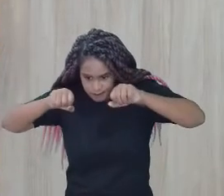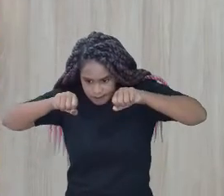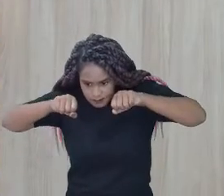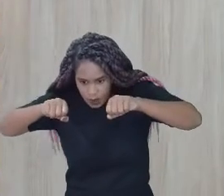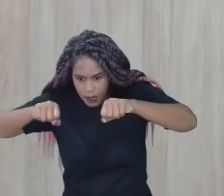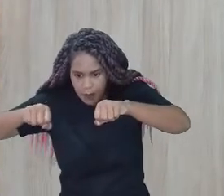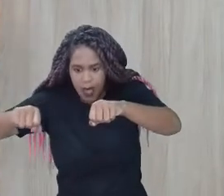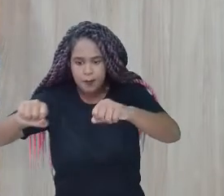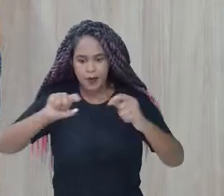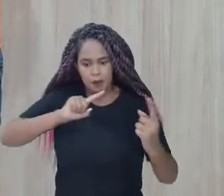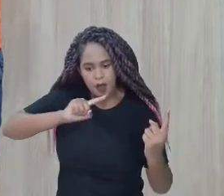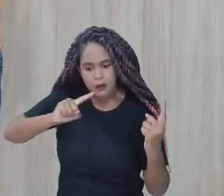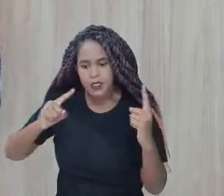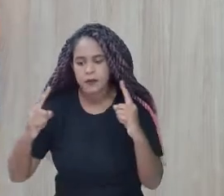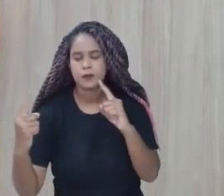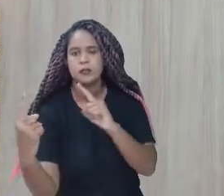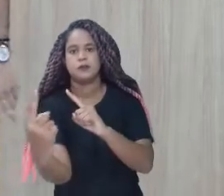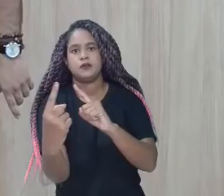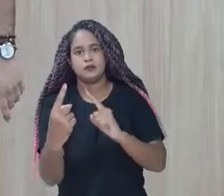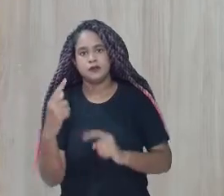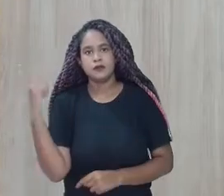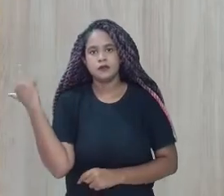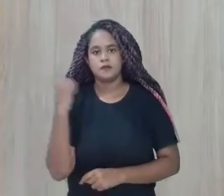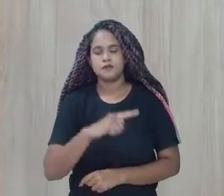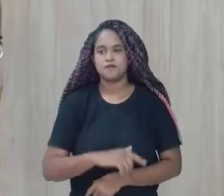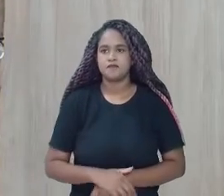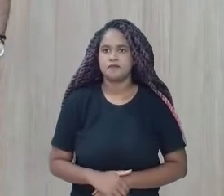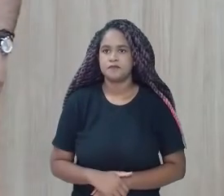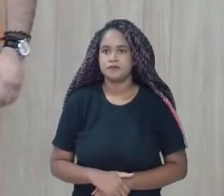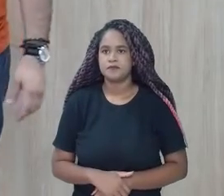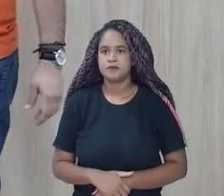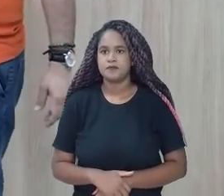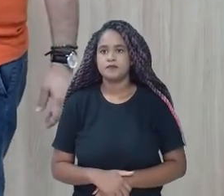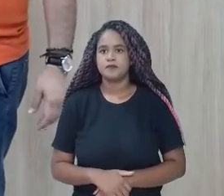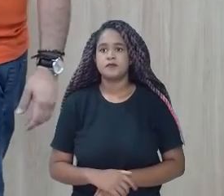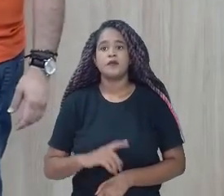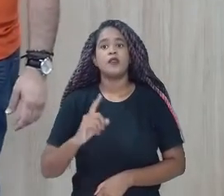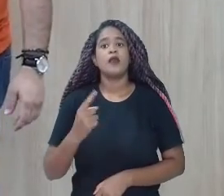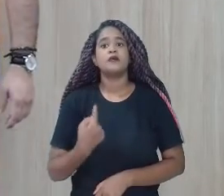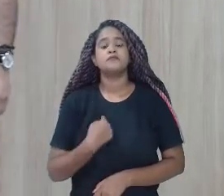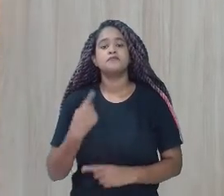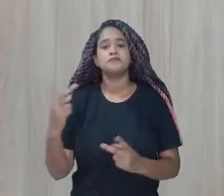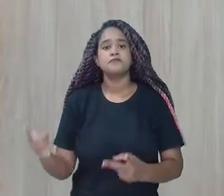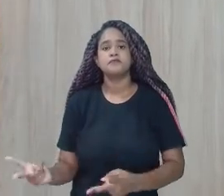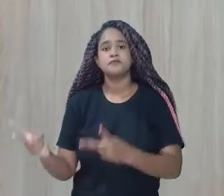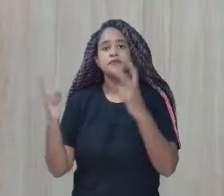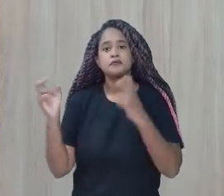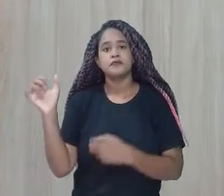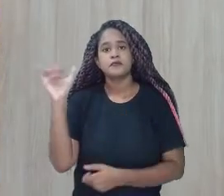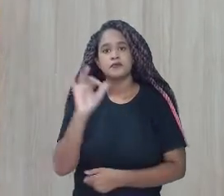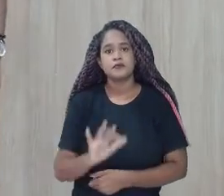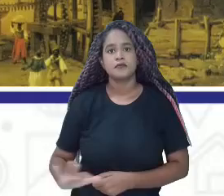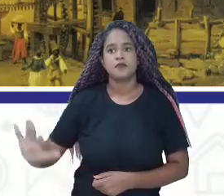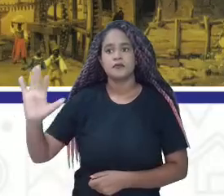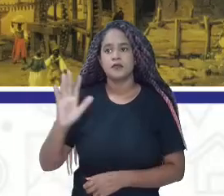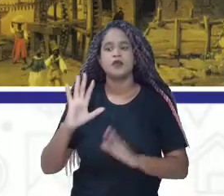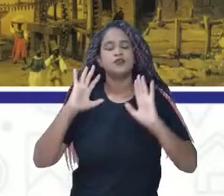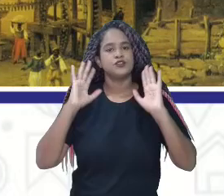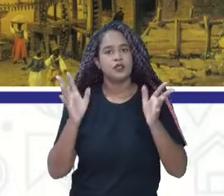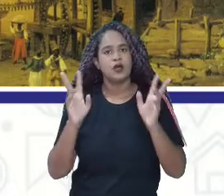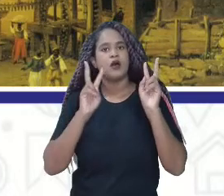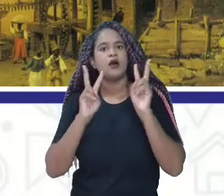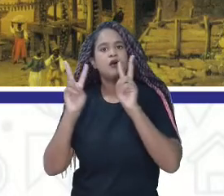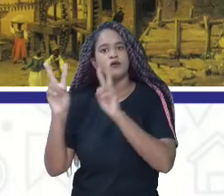a roda ali do engenho, ela girar, ok? Então o que é que a gente pode observar na imagem, né? A gente já fez